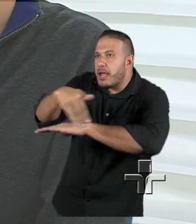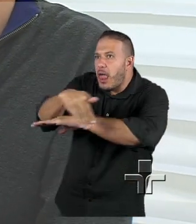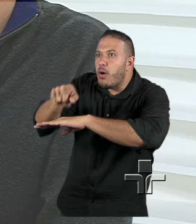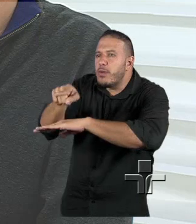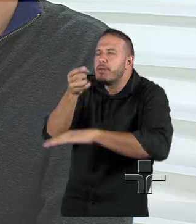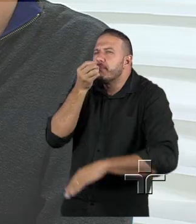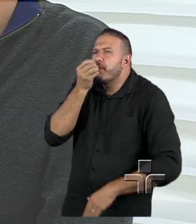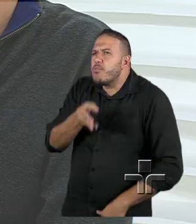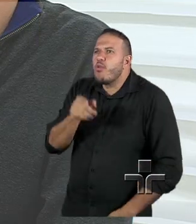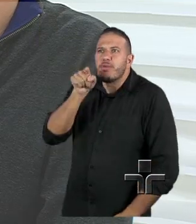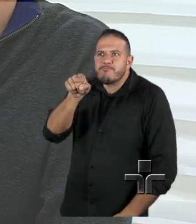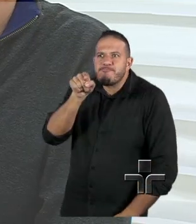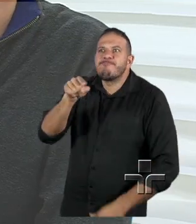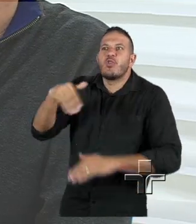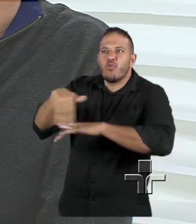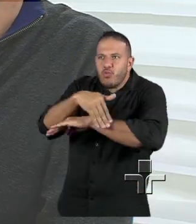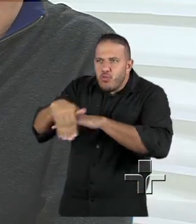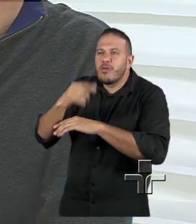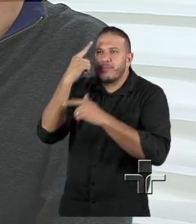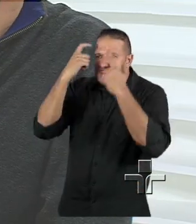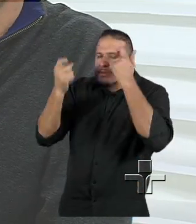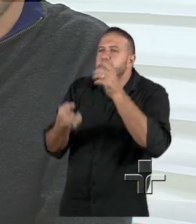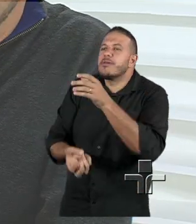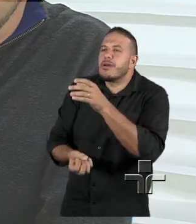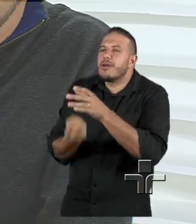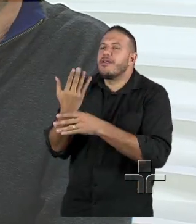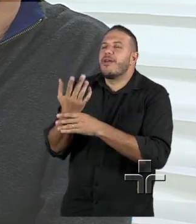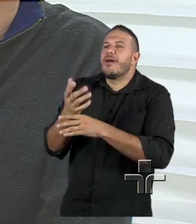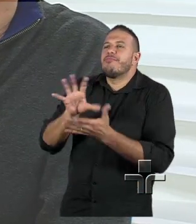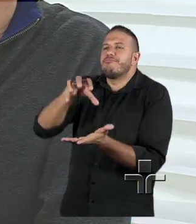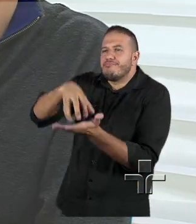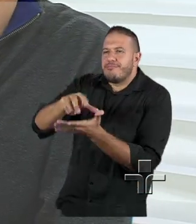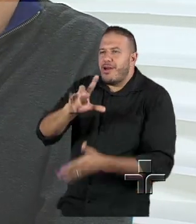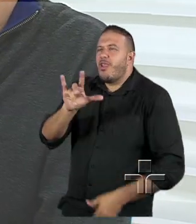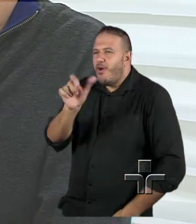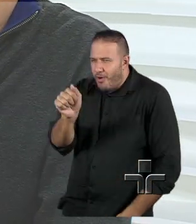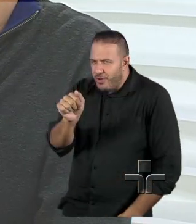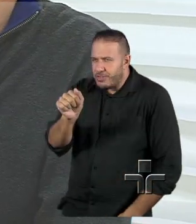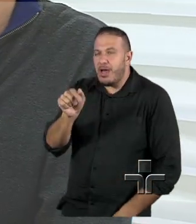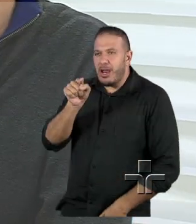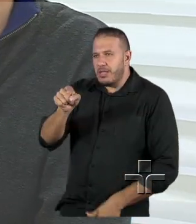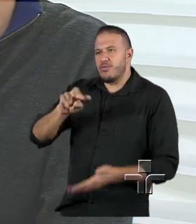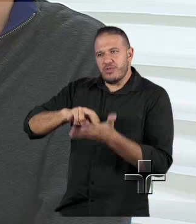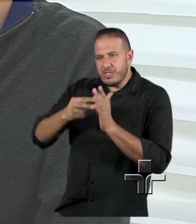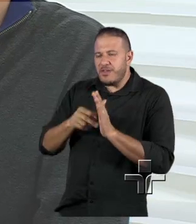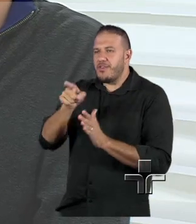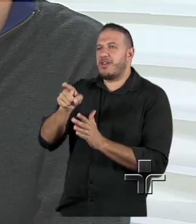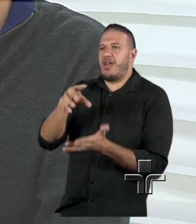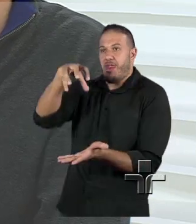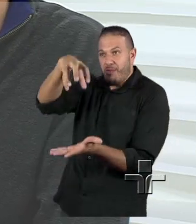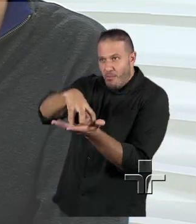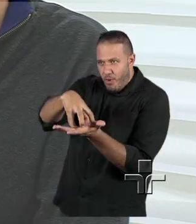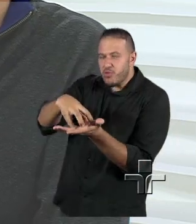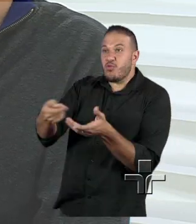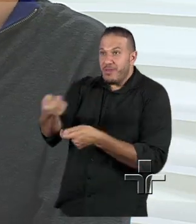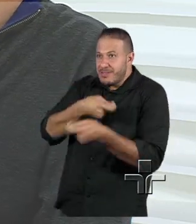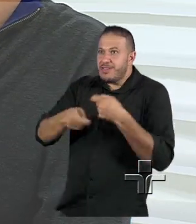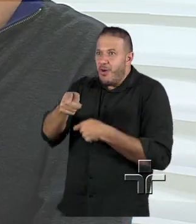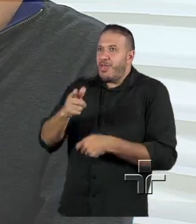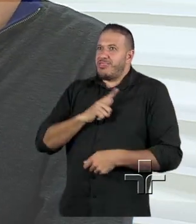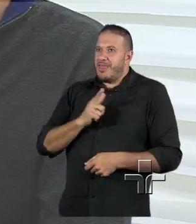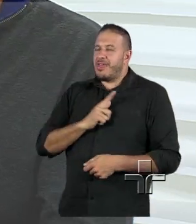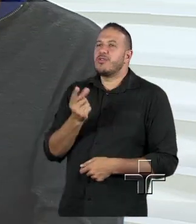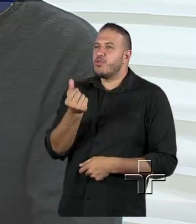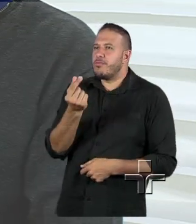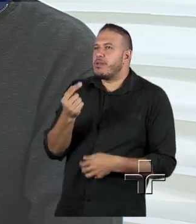para você fazer essa loja, não quer dizer que exista um ponto comercial disponível no